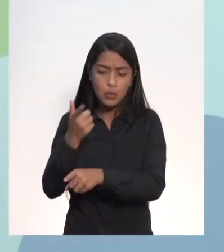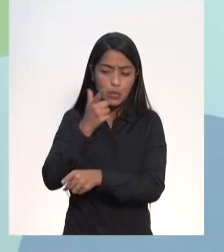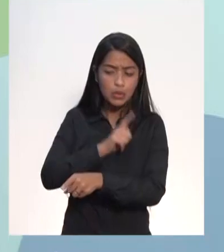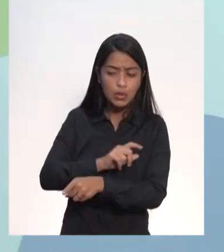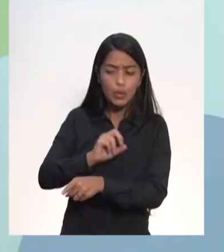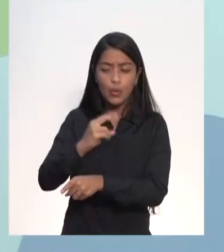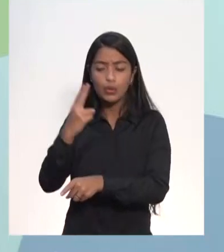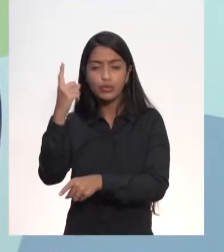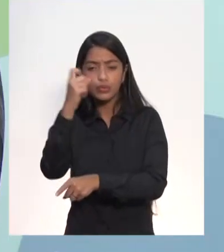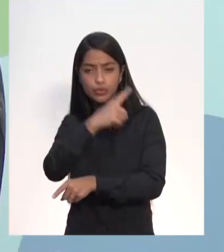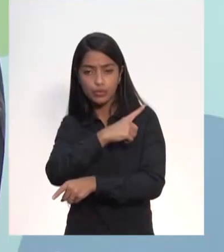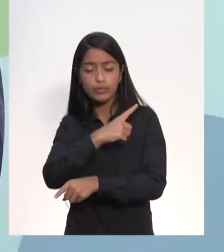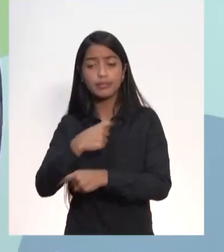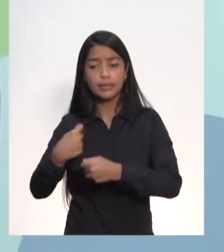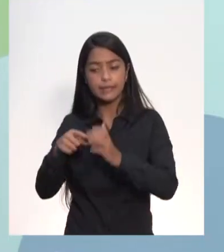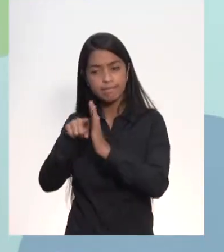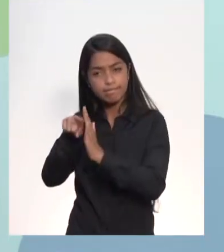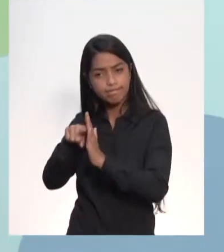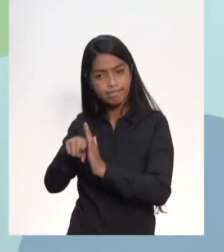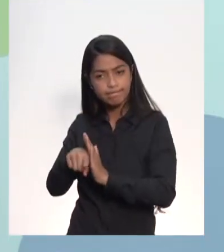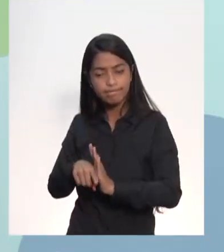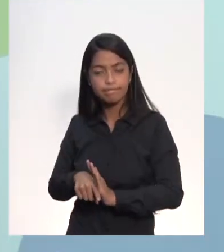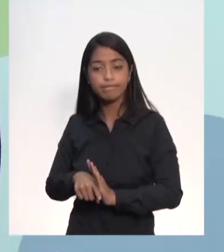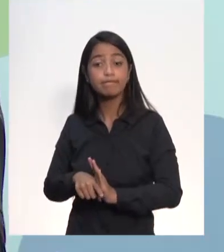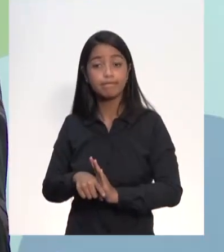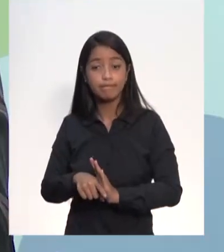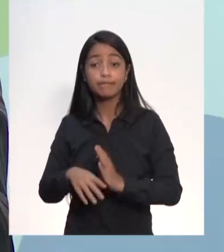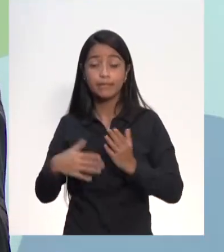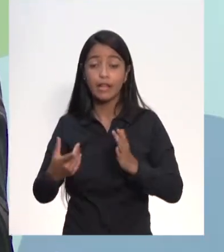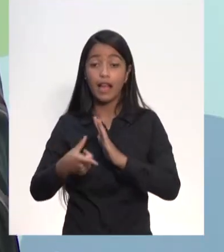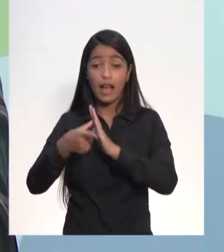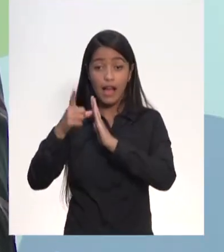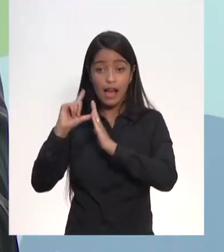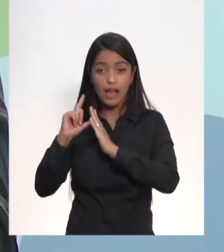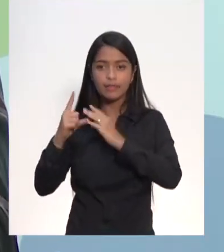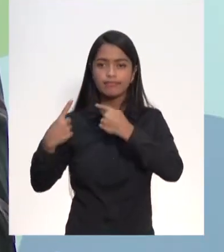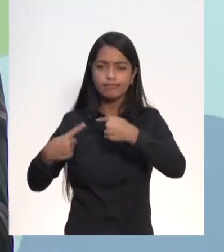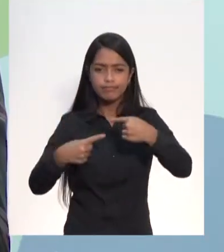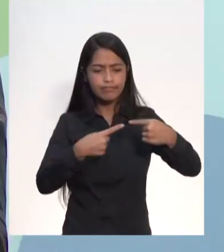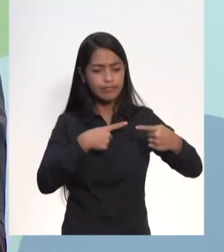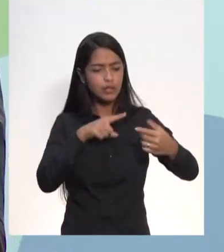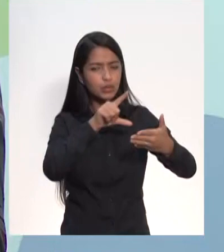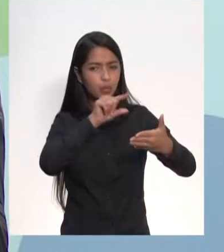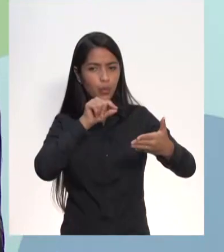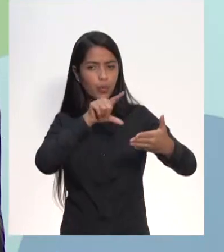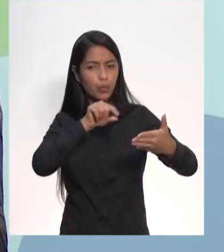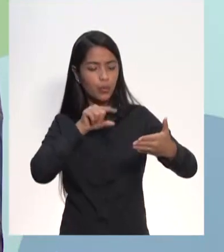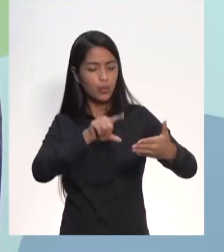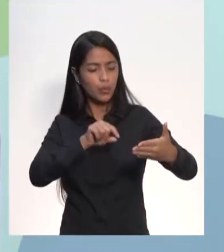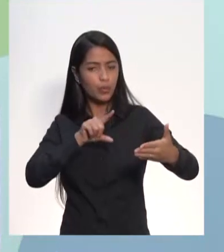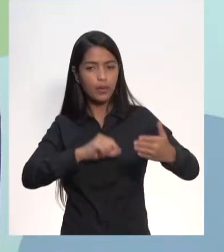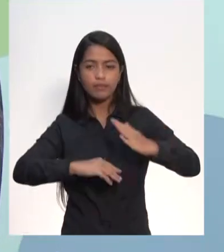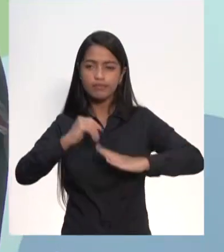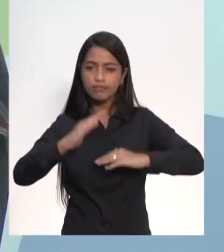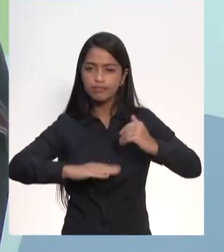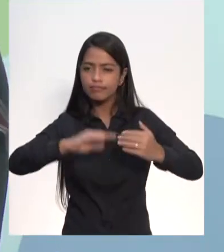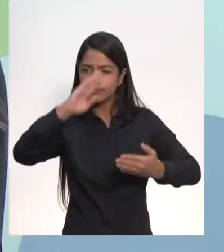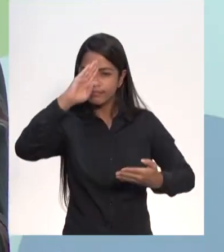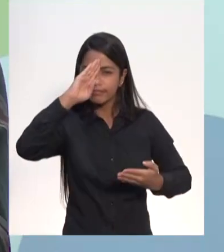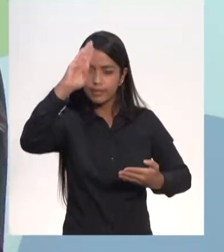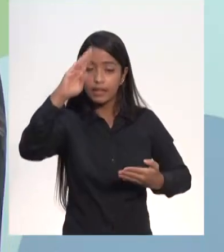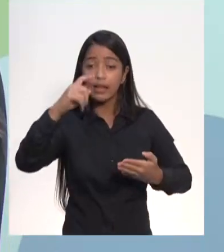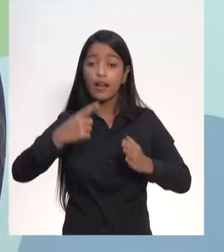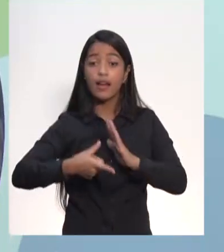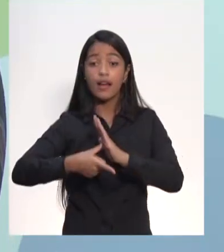que nós fizemos de habilidades essenciais, sempre a gente tem que analisar quais os